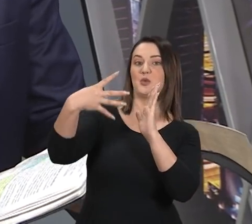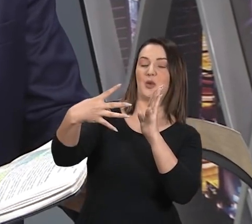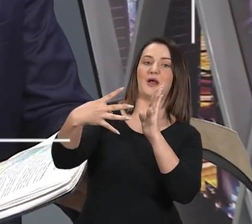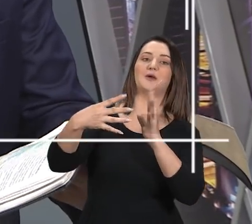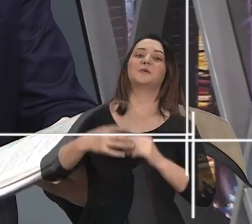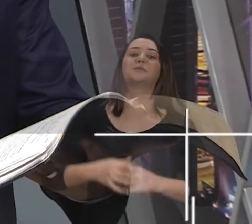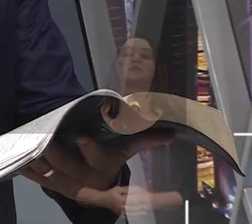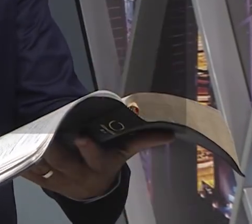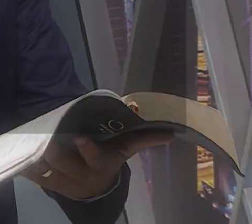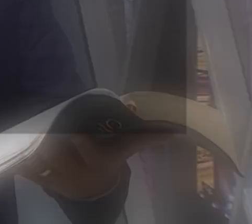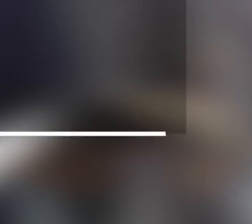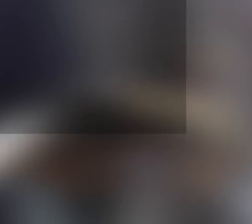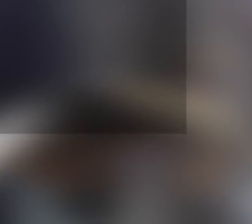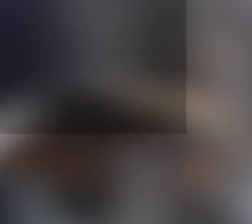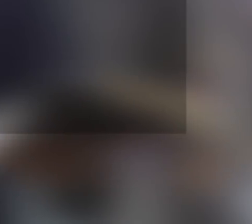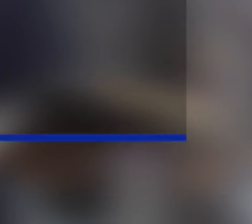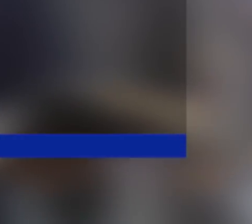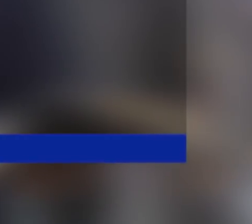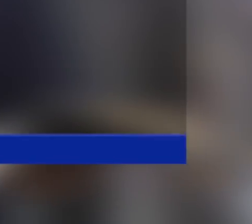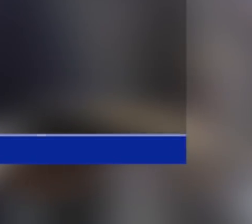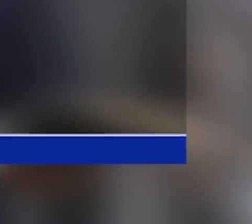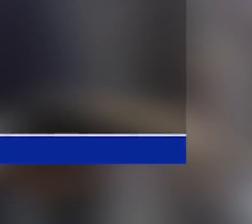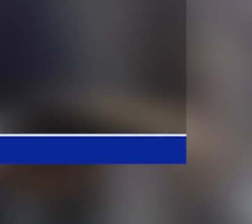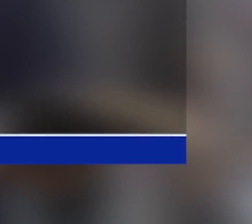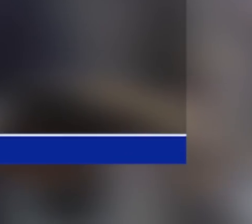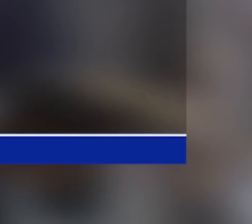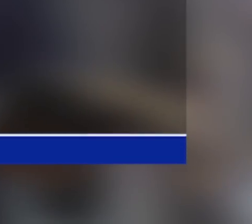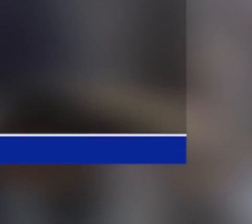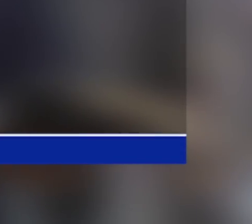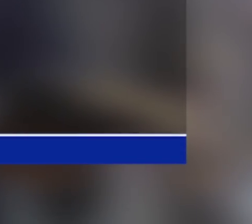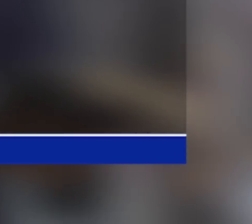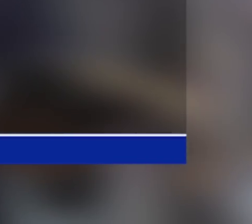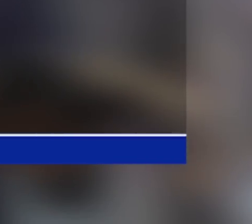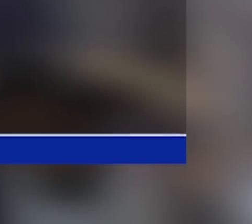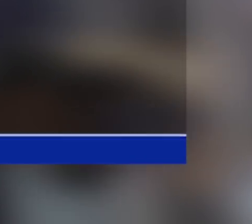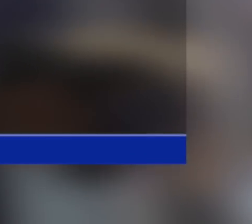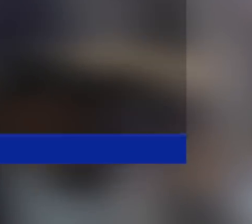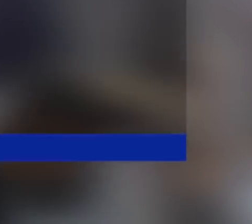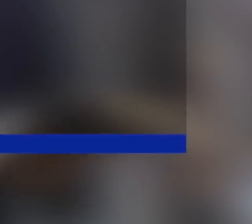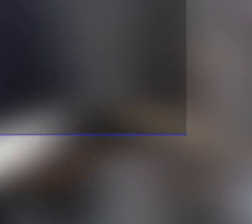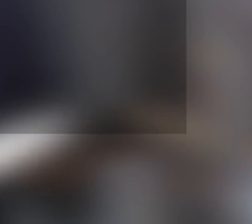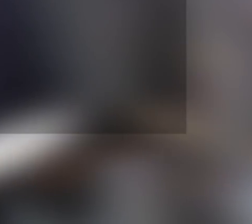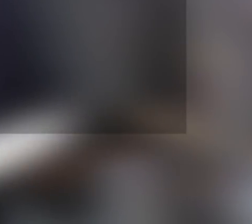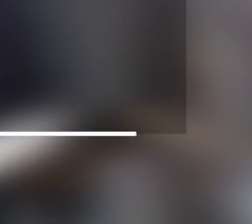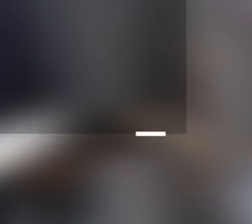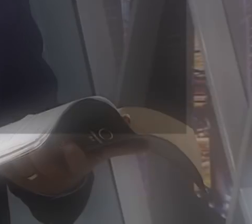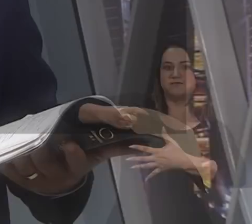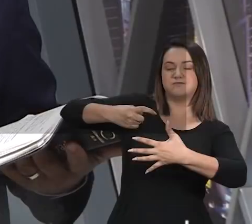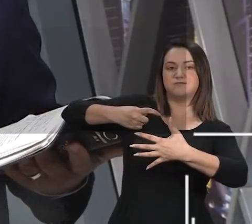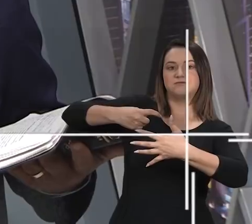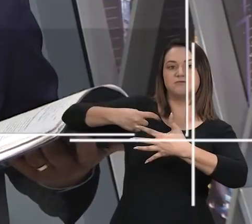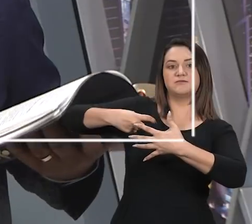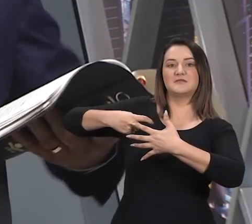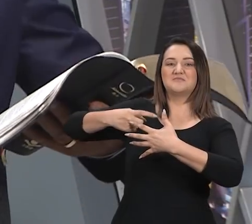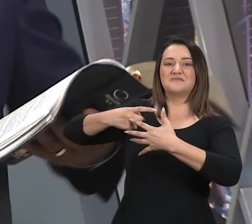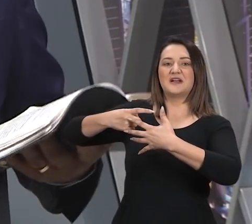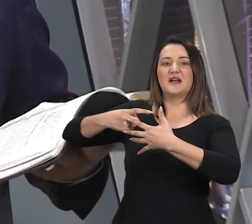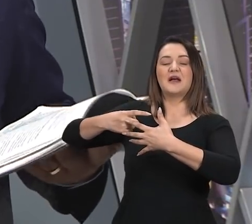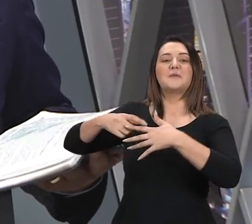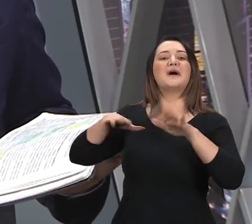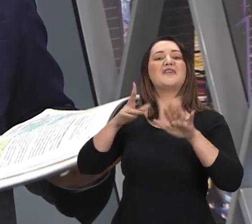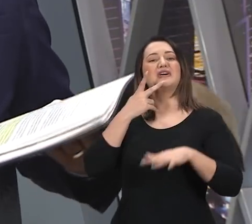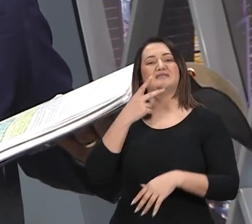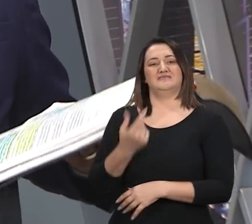assim, 12 verso 4. A sua cauda arrastava a 1/3 das estrelas dos céus. Como diz